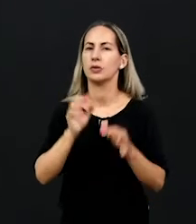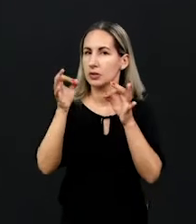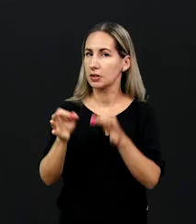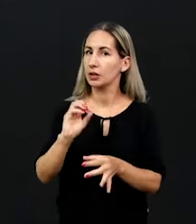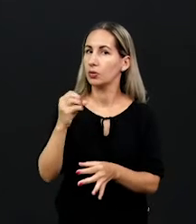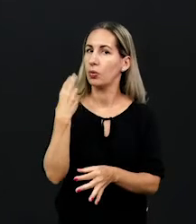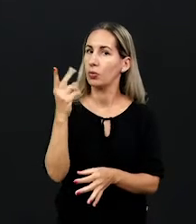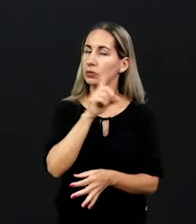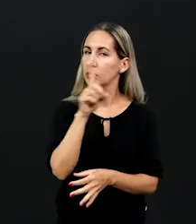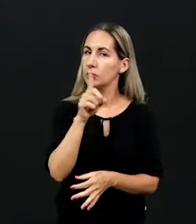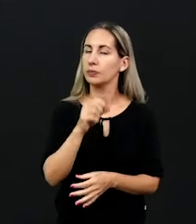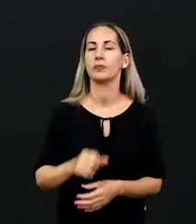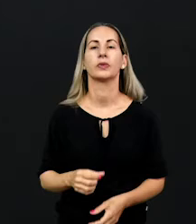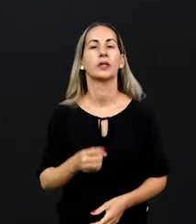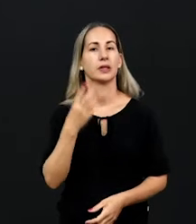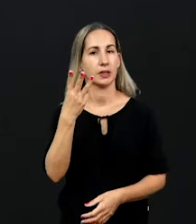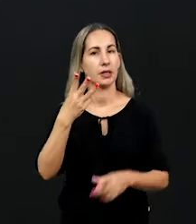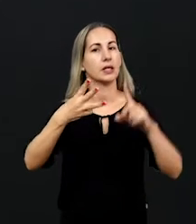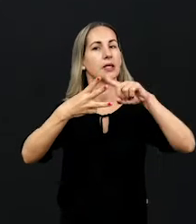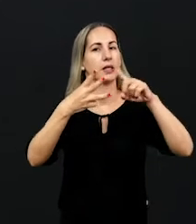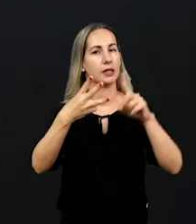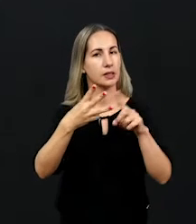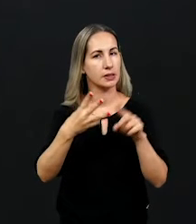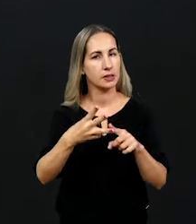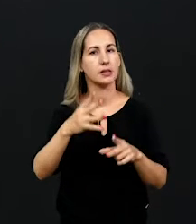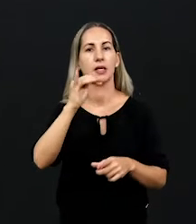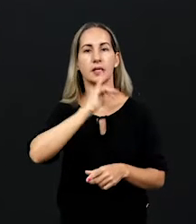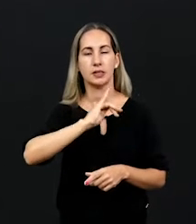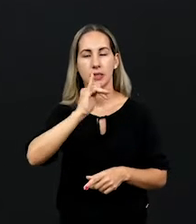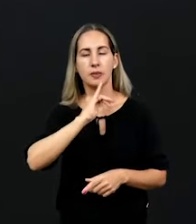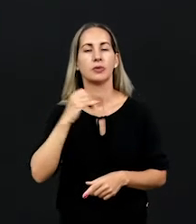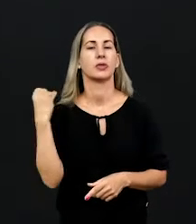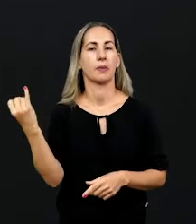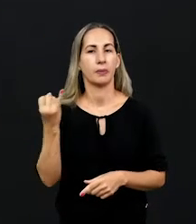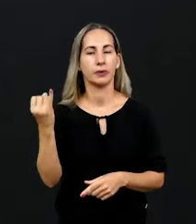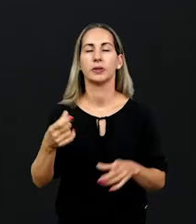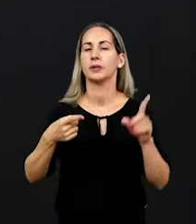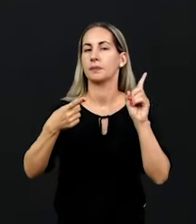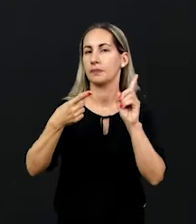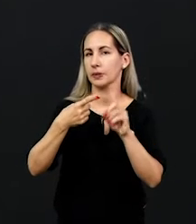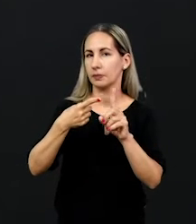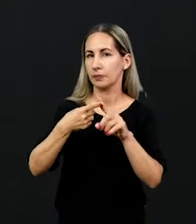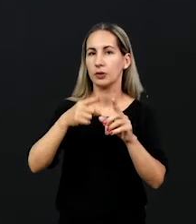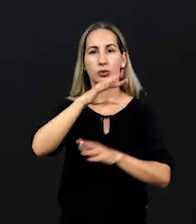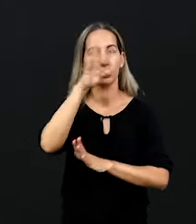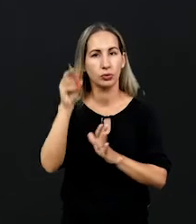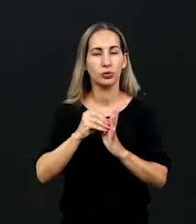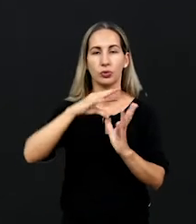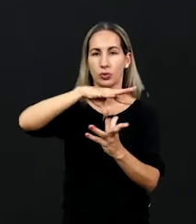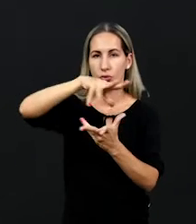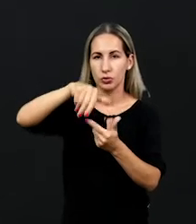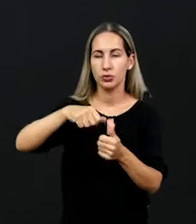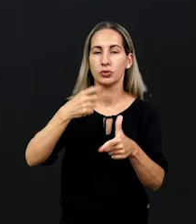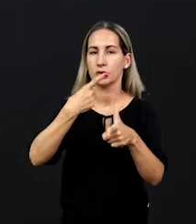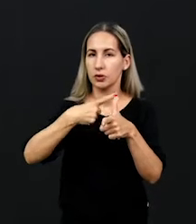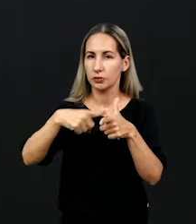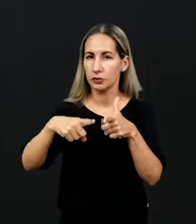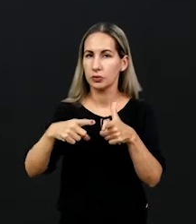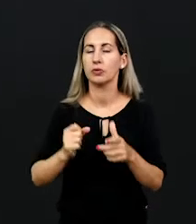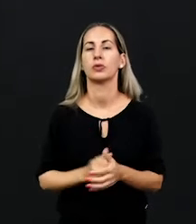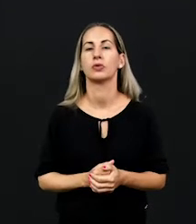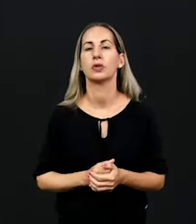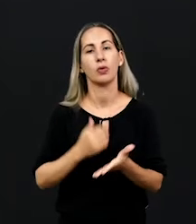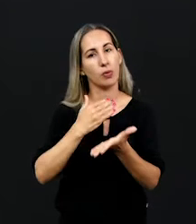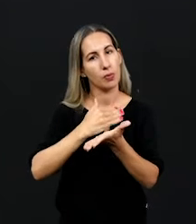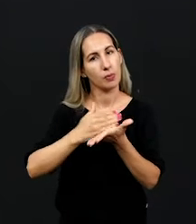ou não? São 3 dicas bem importantes e essenciais. Primeira delas, todo o conjunto de divisores, reparem,